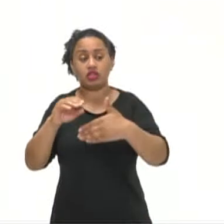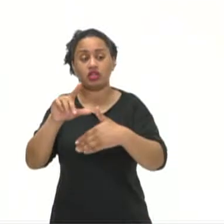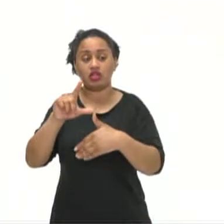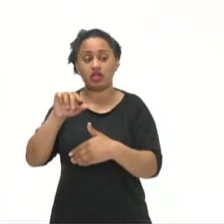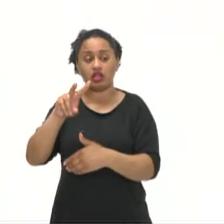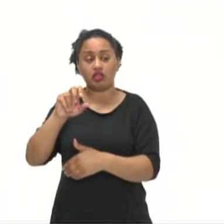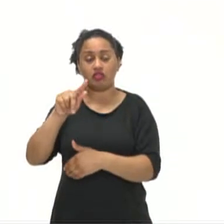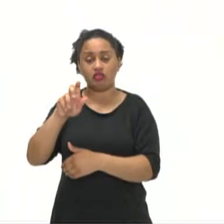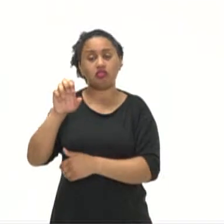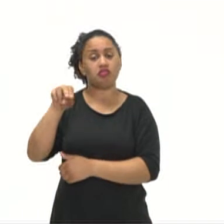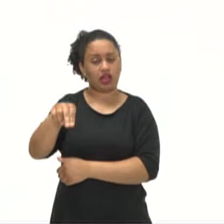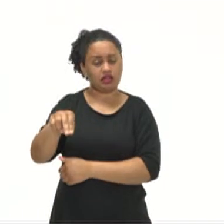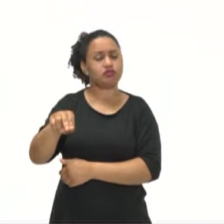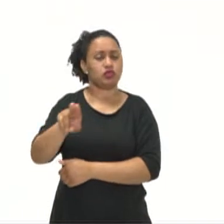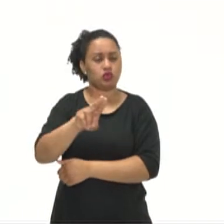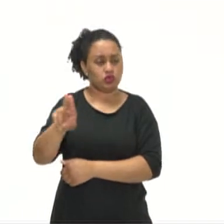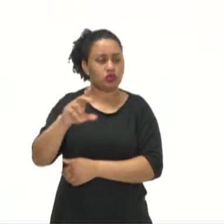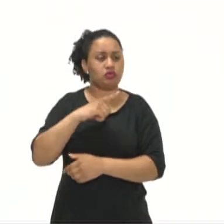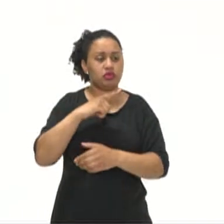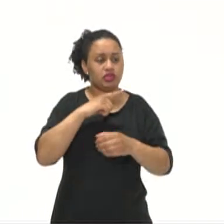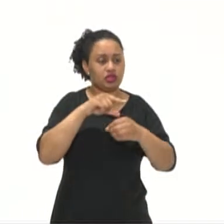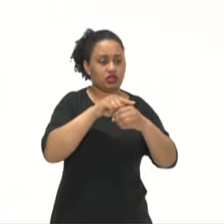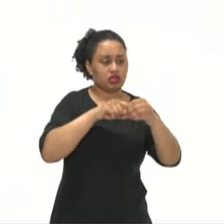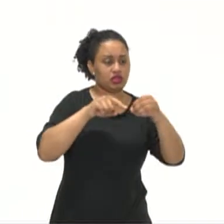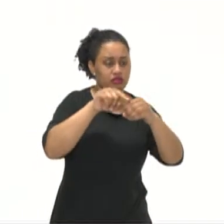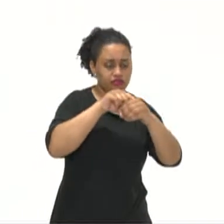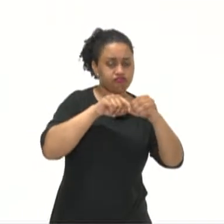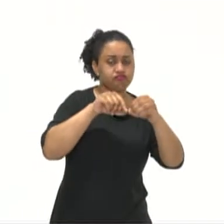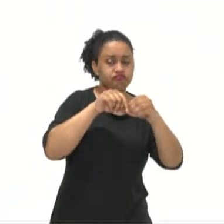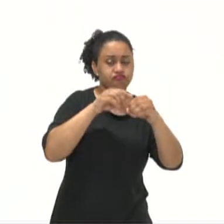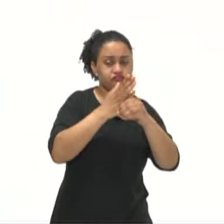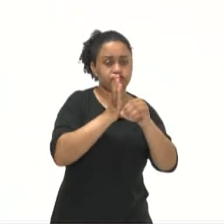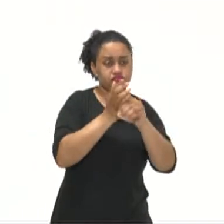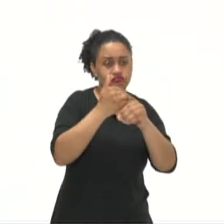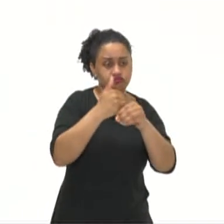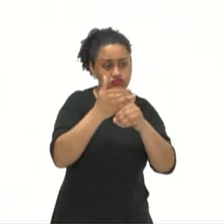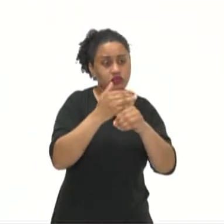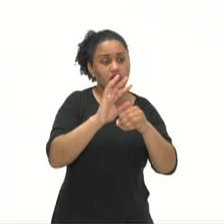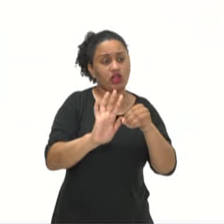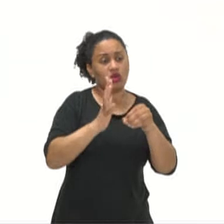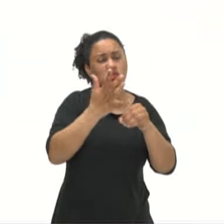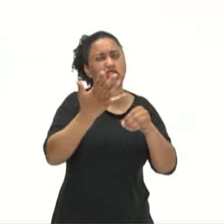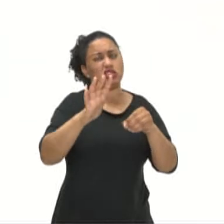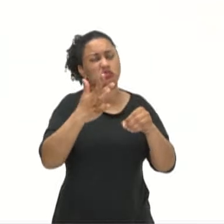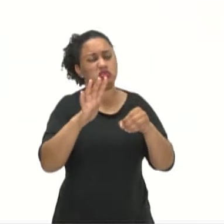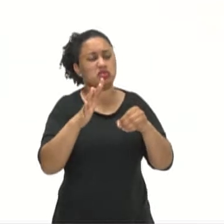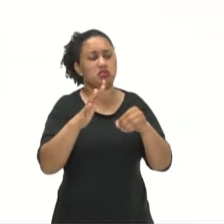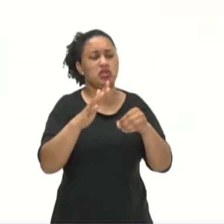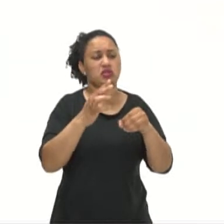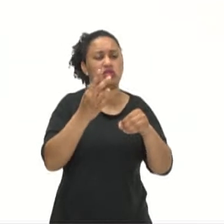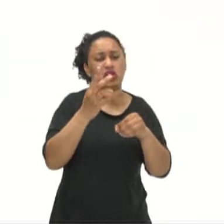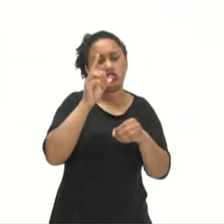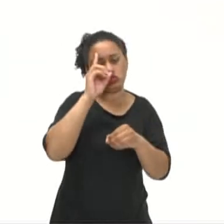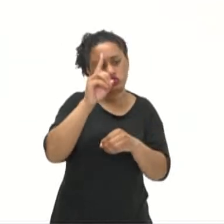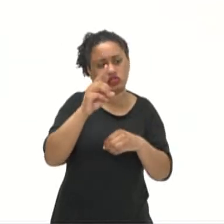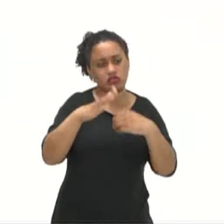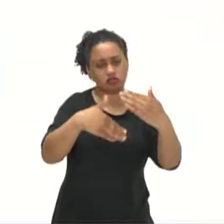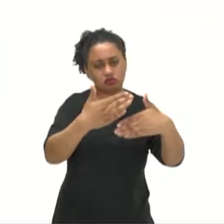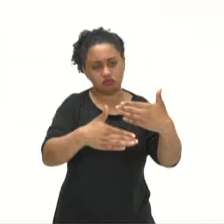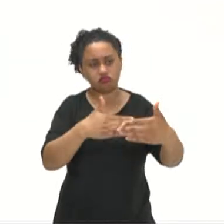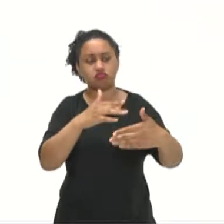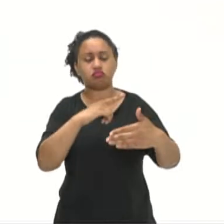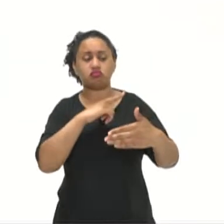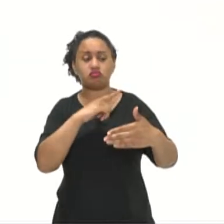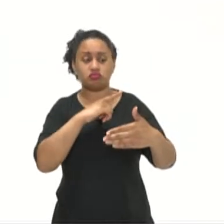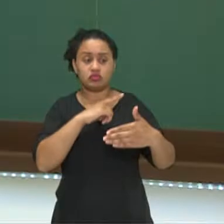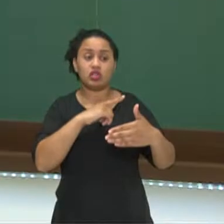clivagem, onde nós temos a mórula, certo? Isso acontece em torno de 3 dias, esse processo.